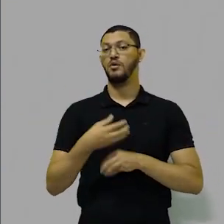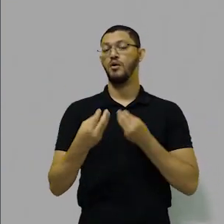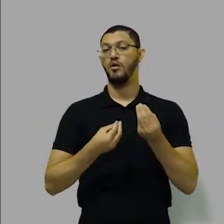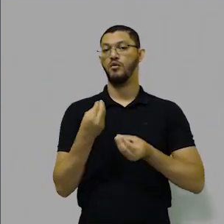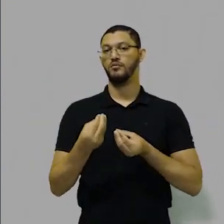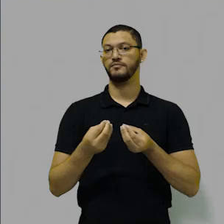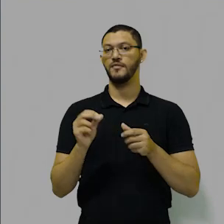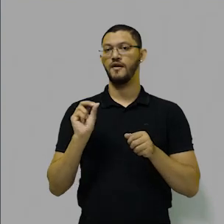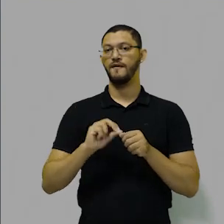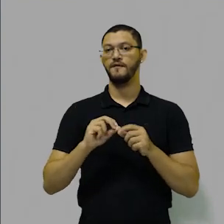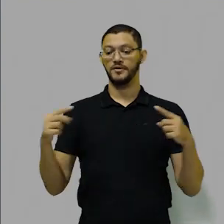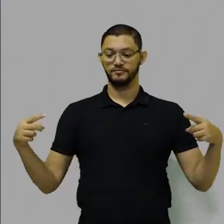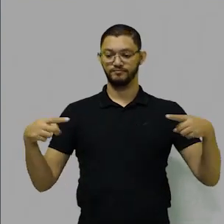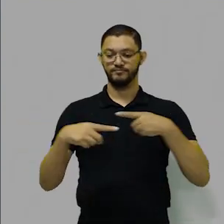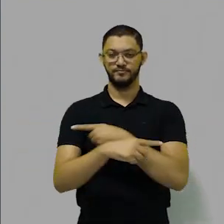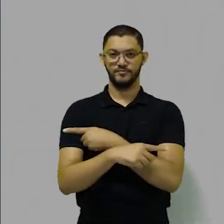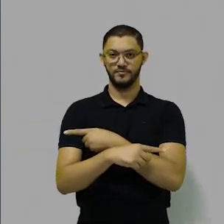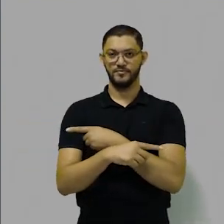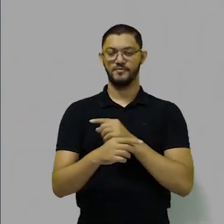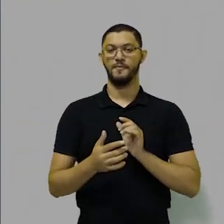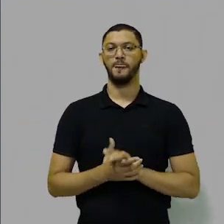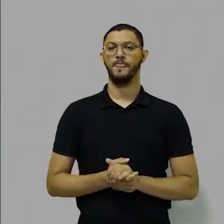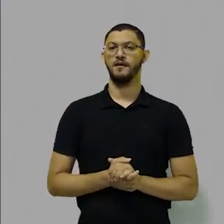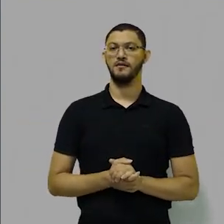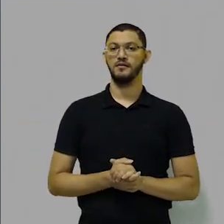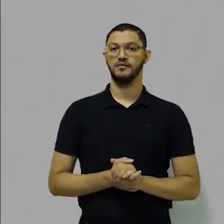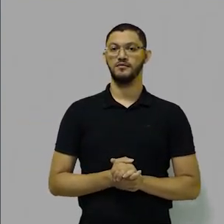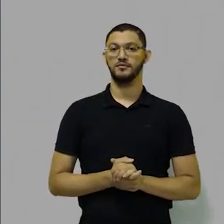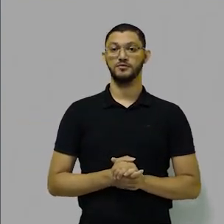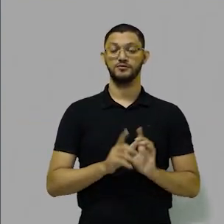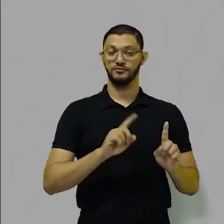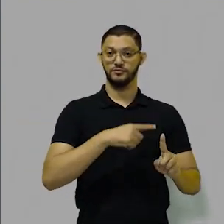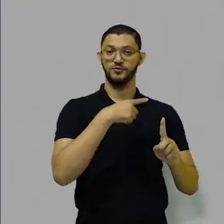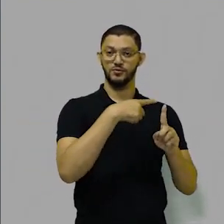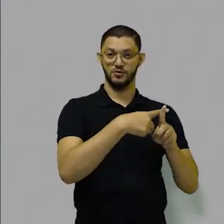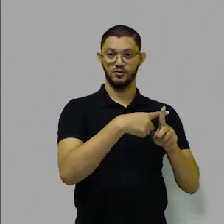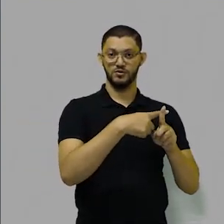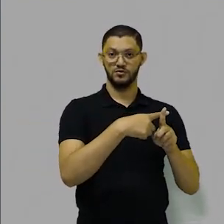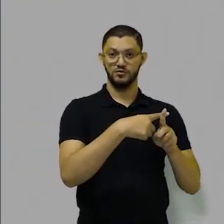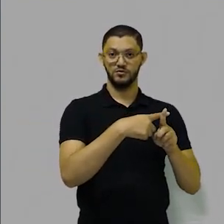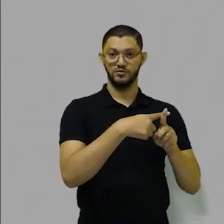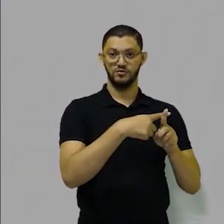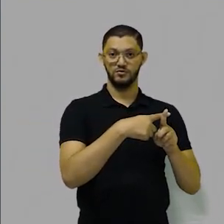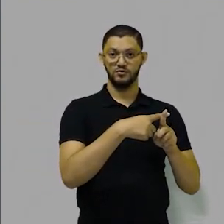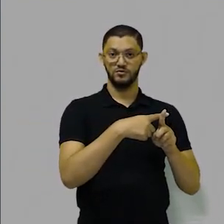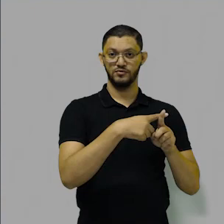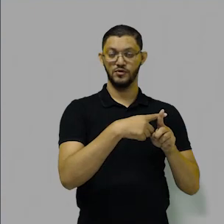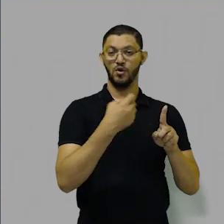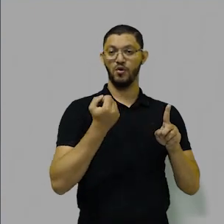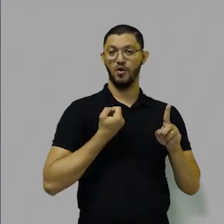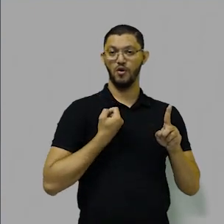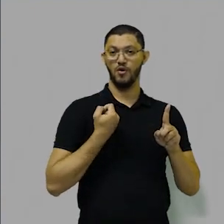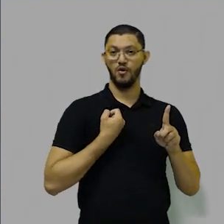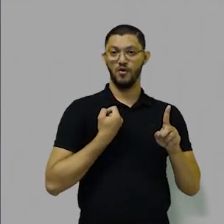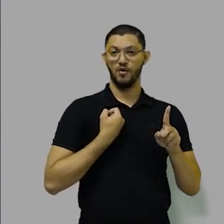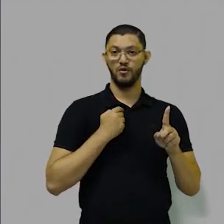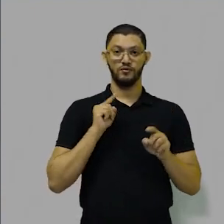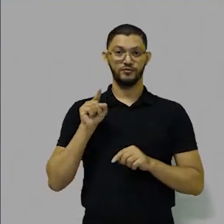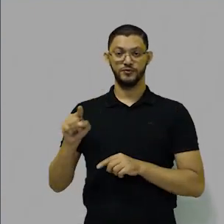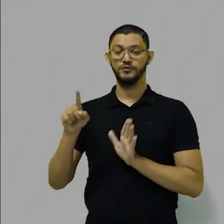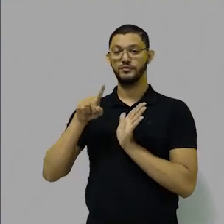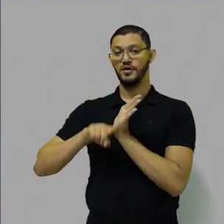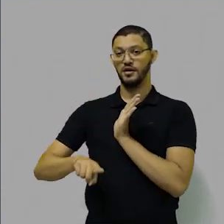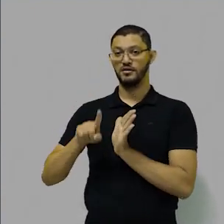vamos fazer uma inversão. A carga do positivo será o índice do